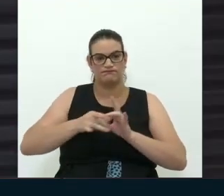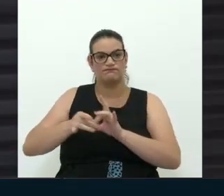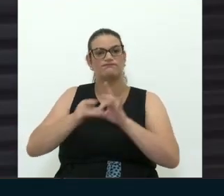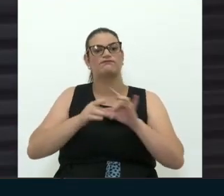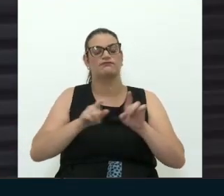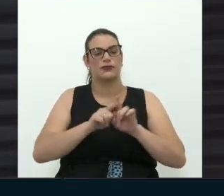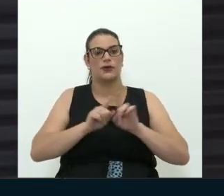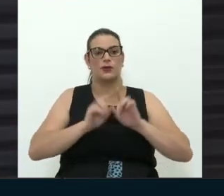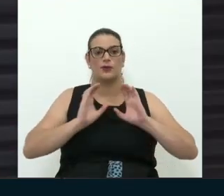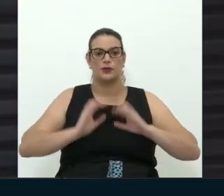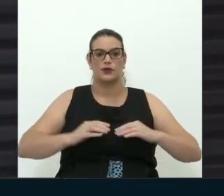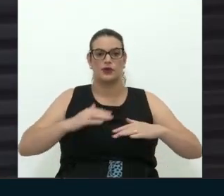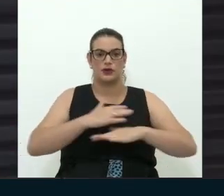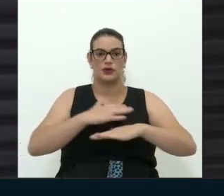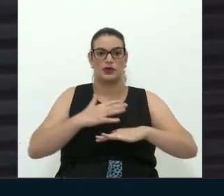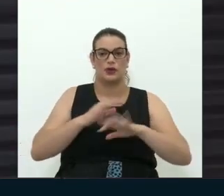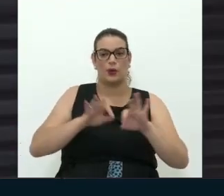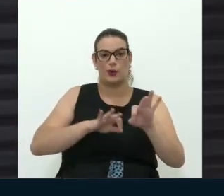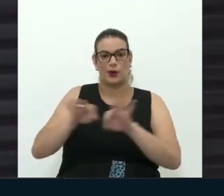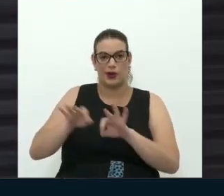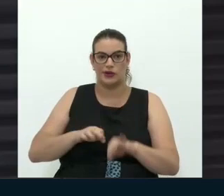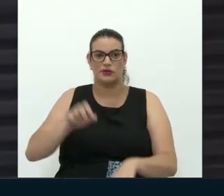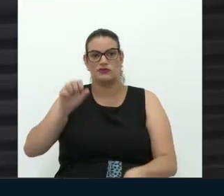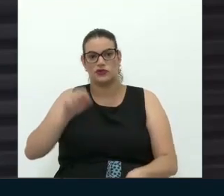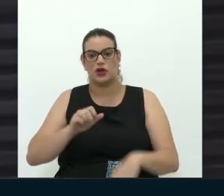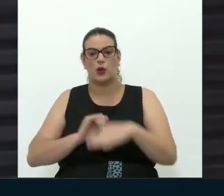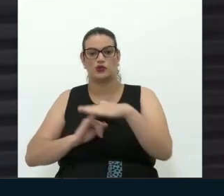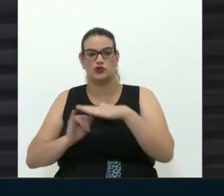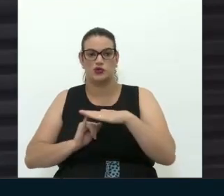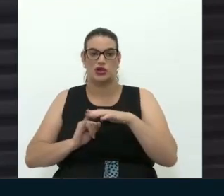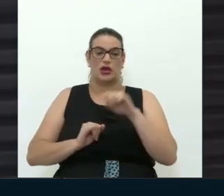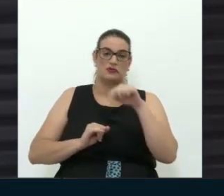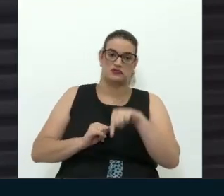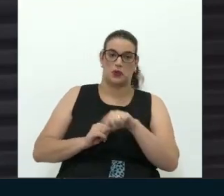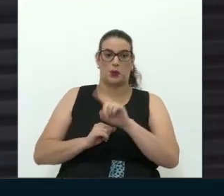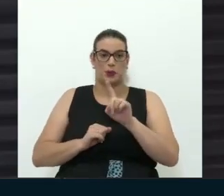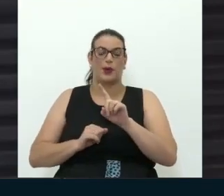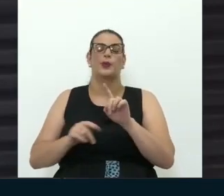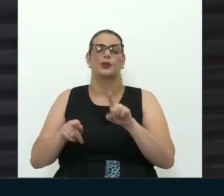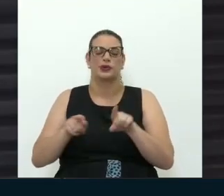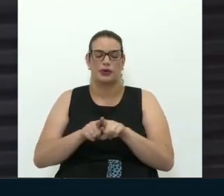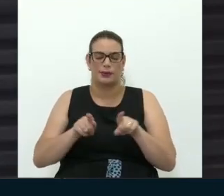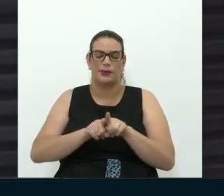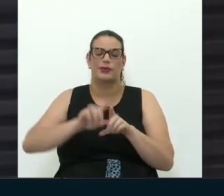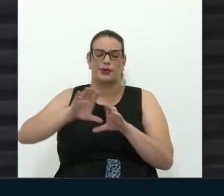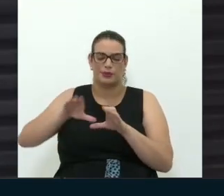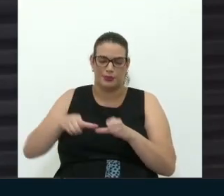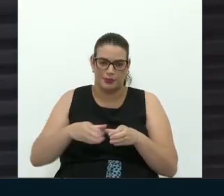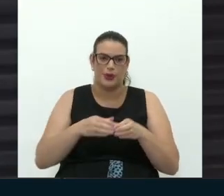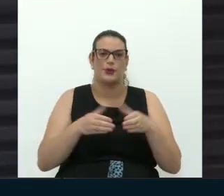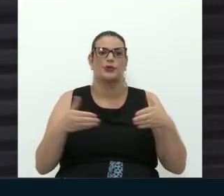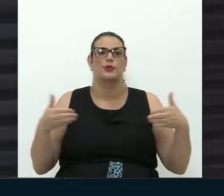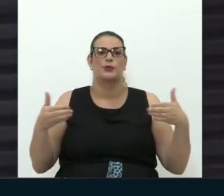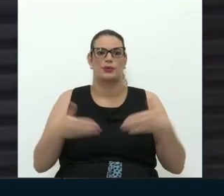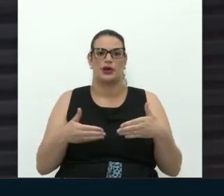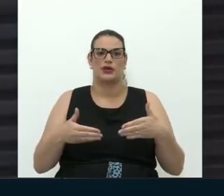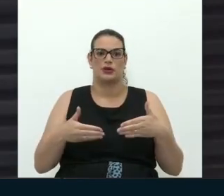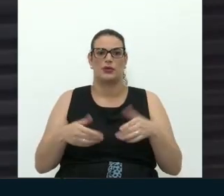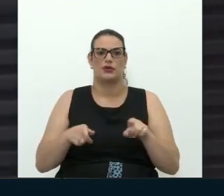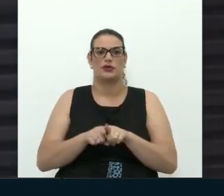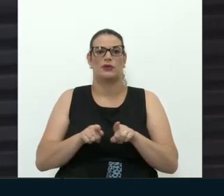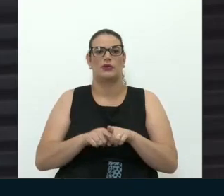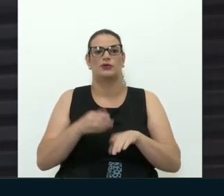pela cidadania organizada ou não institucionalizada Ou não também faz parte de uma participação e de um